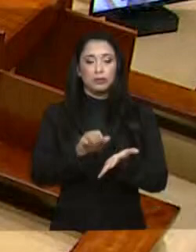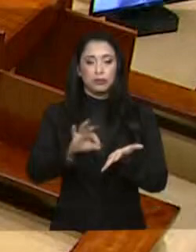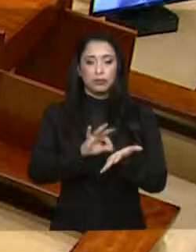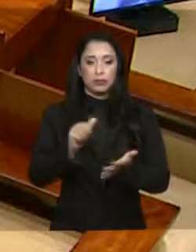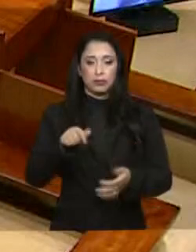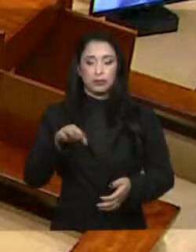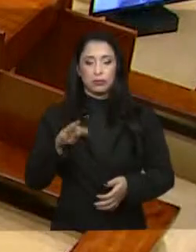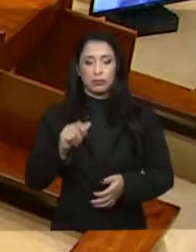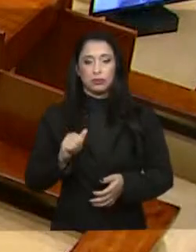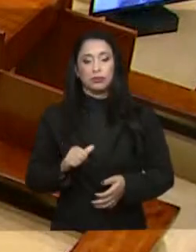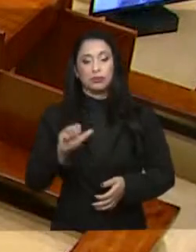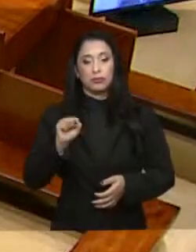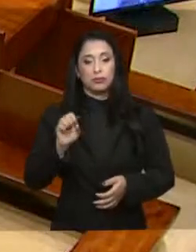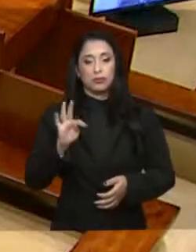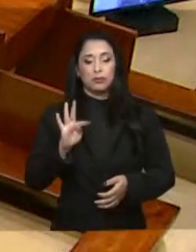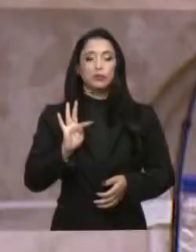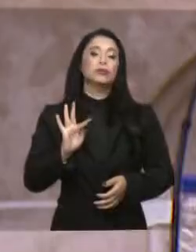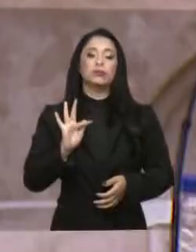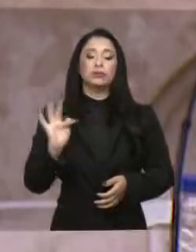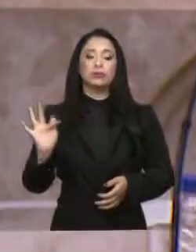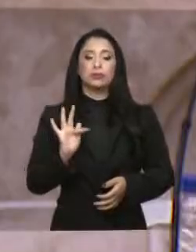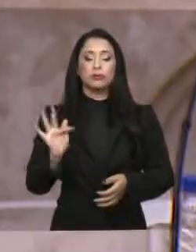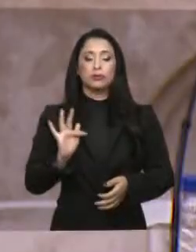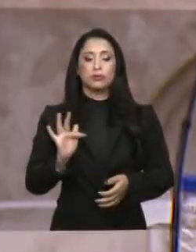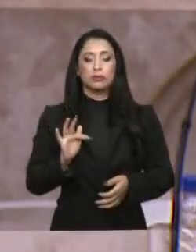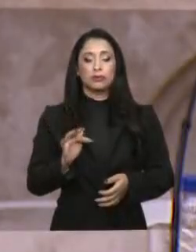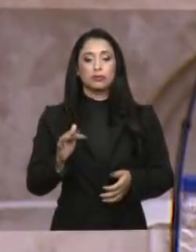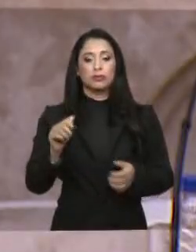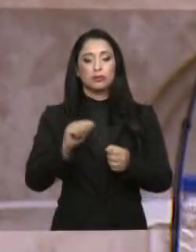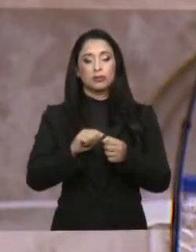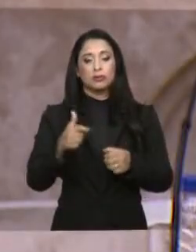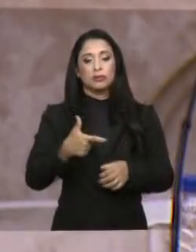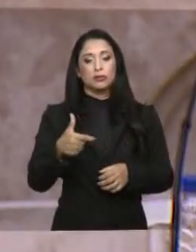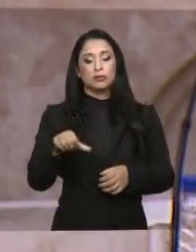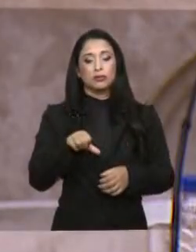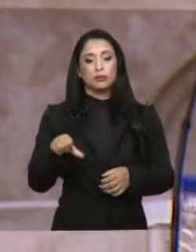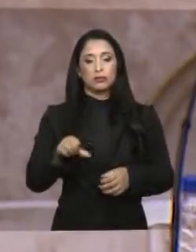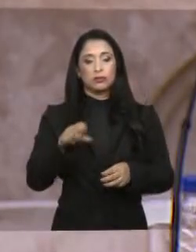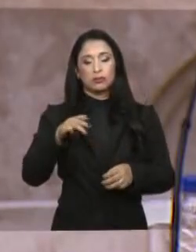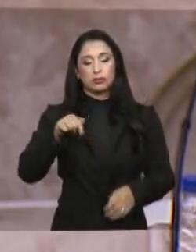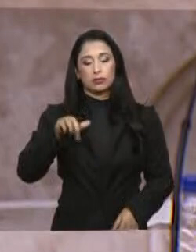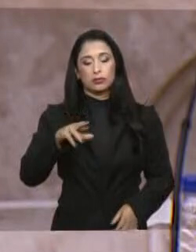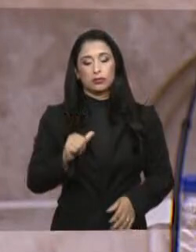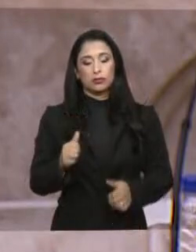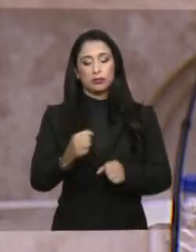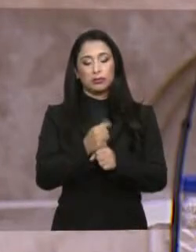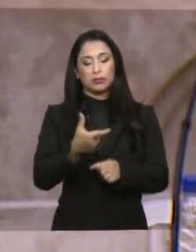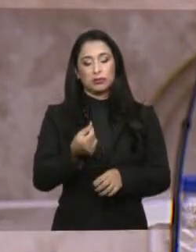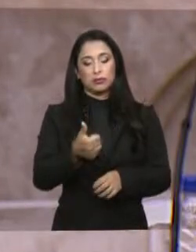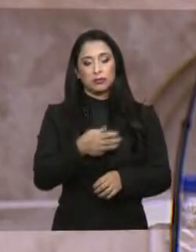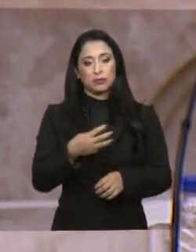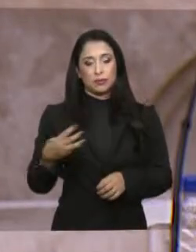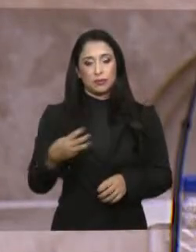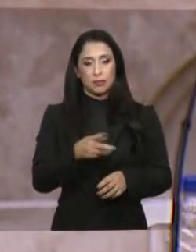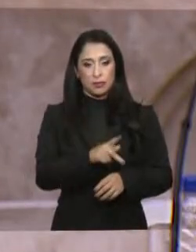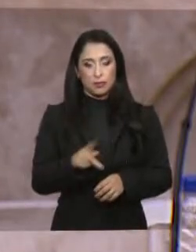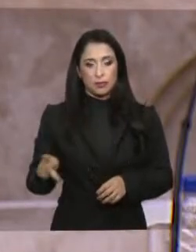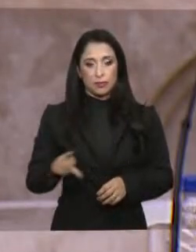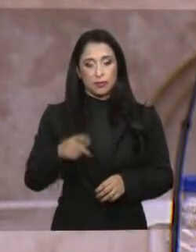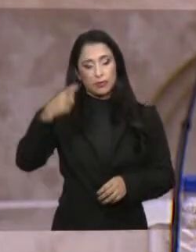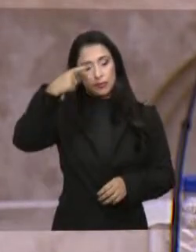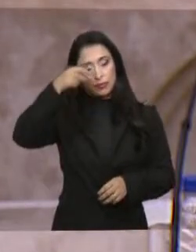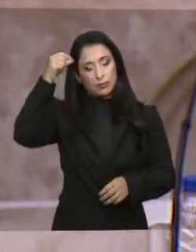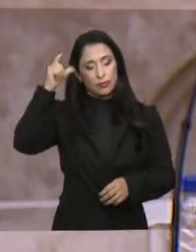do plenário do Supremo Tribunal Federal, realizada em 29 de março de 2023. Presidência da senhora ministra Rosa